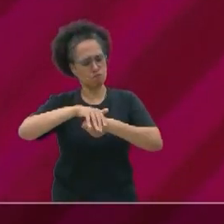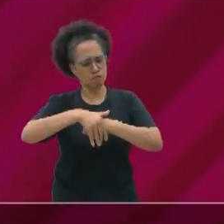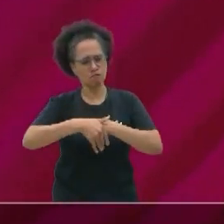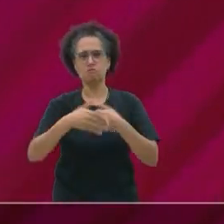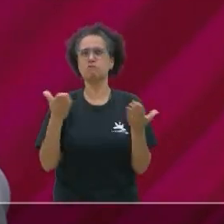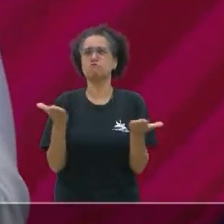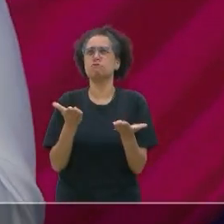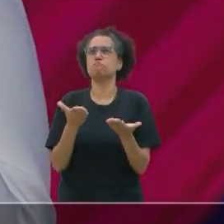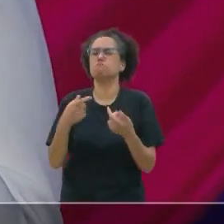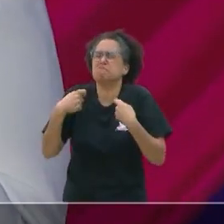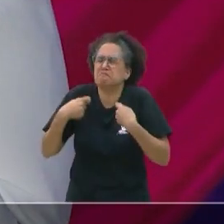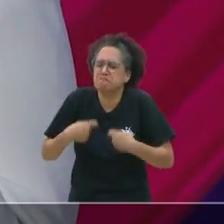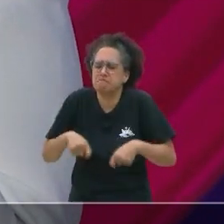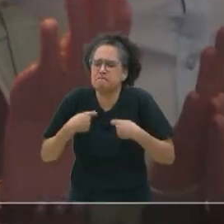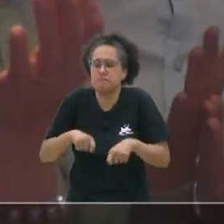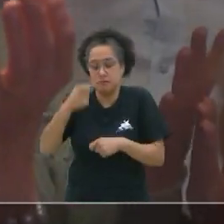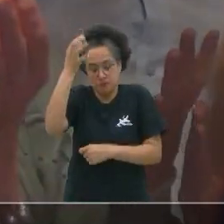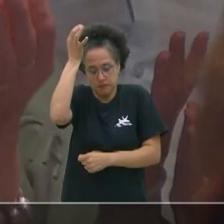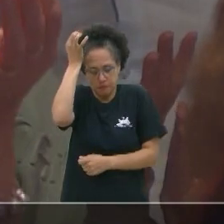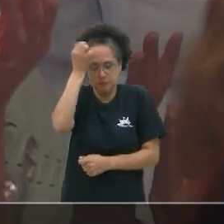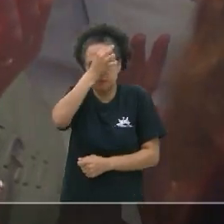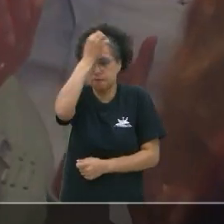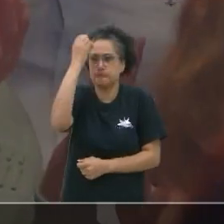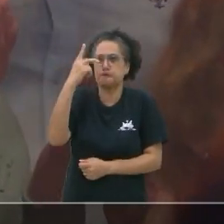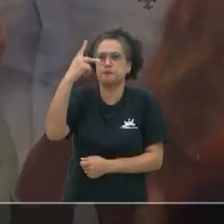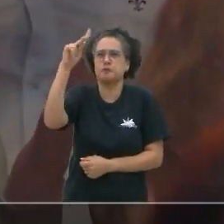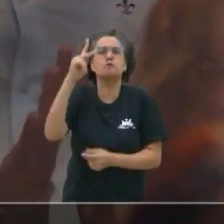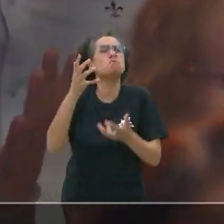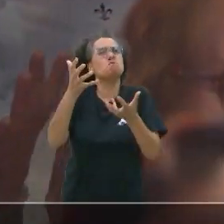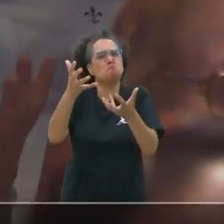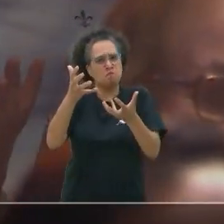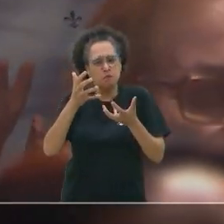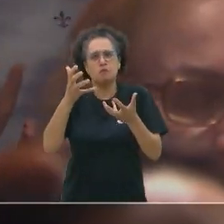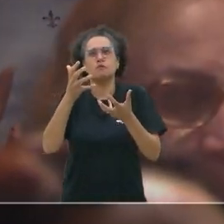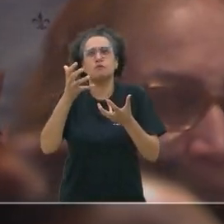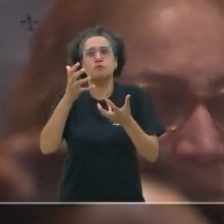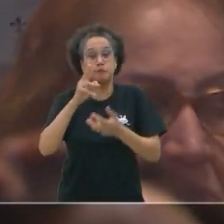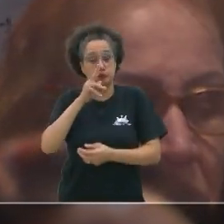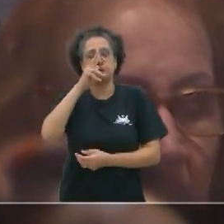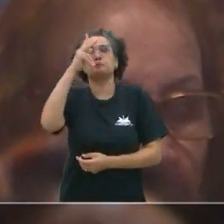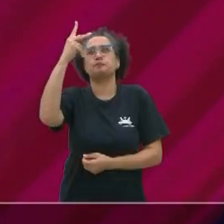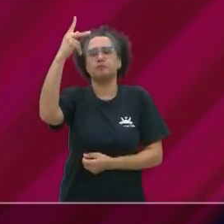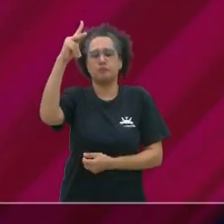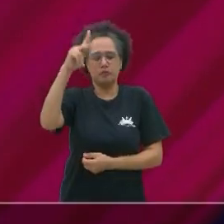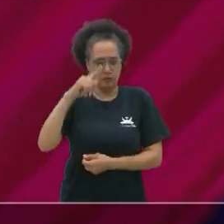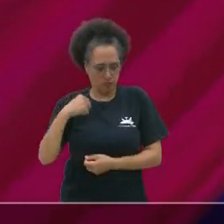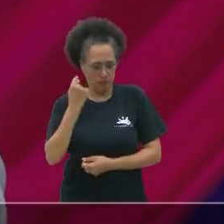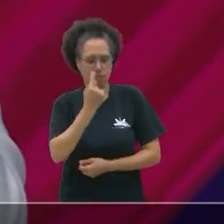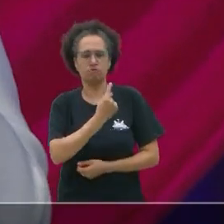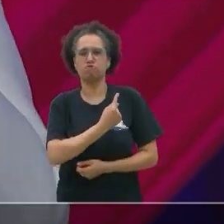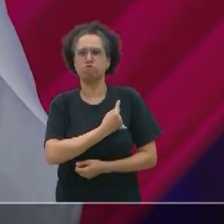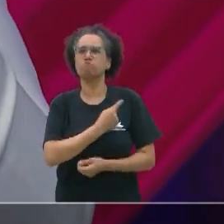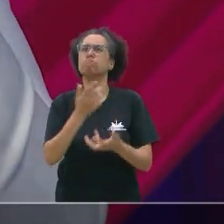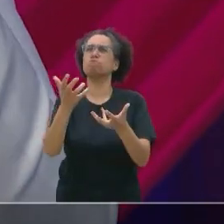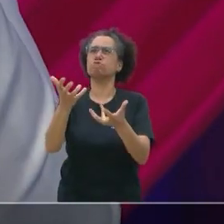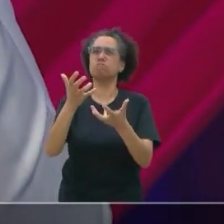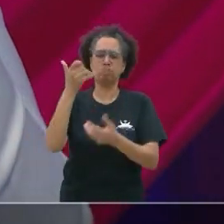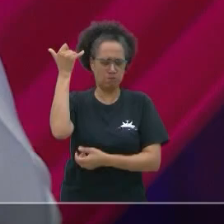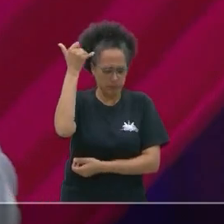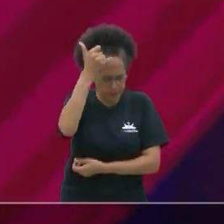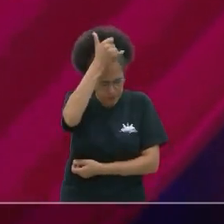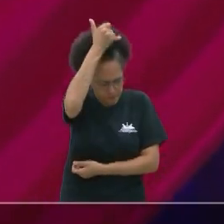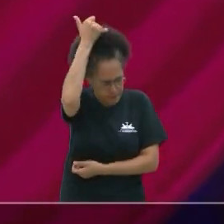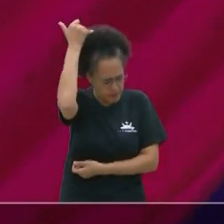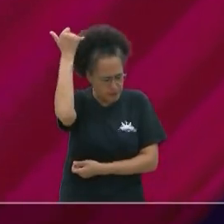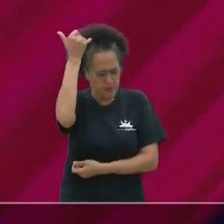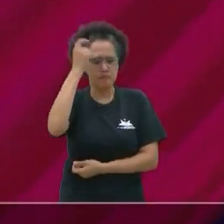necessitamos do Teu Espírito Santo. Nós queremos, Senhor, a Sua ação em nós. Nós queremos, Senhor, a Sua unção em